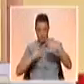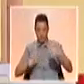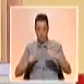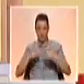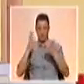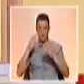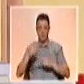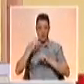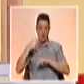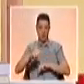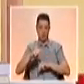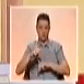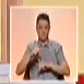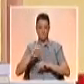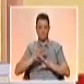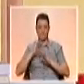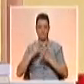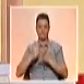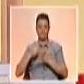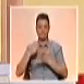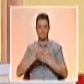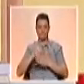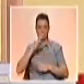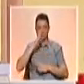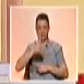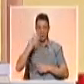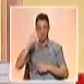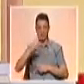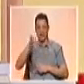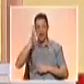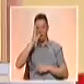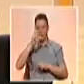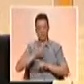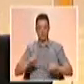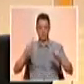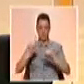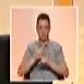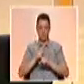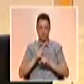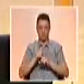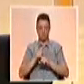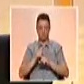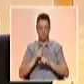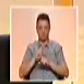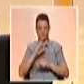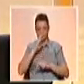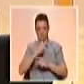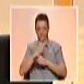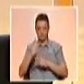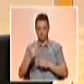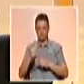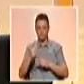aquilo que a água vale ou não? Ou está subvalorizada? Não, nem se conseguiria. Não,